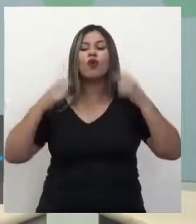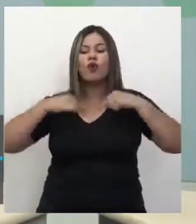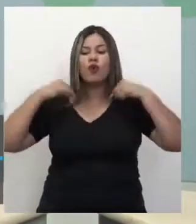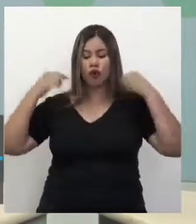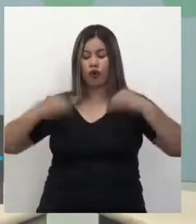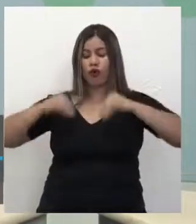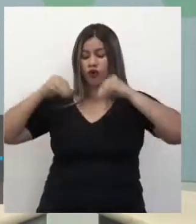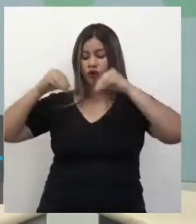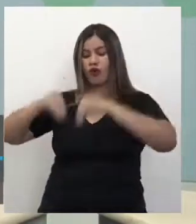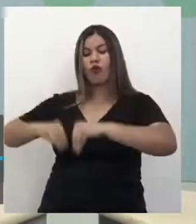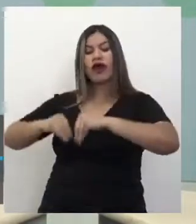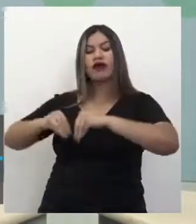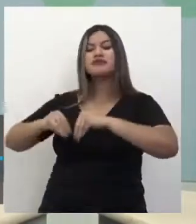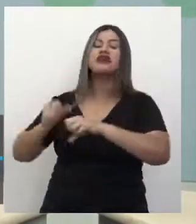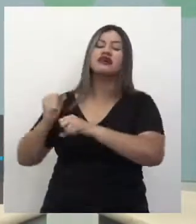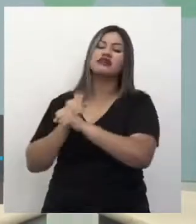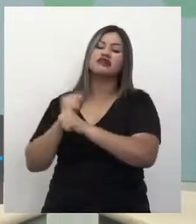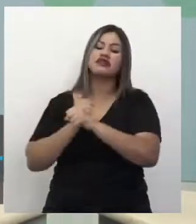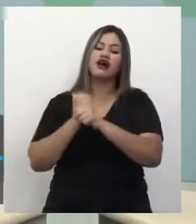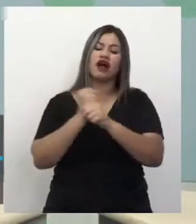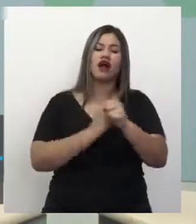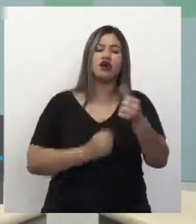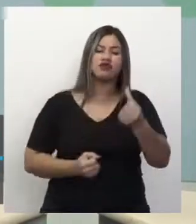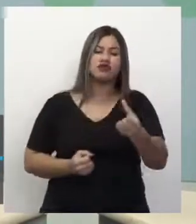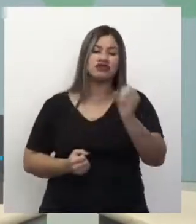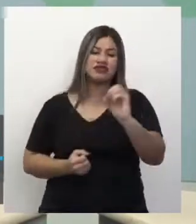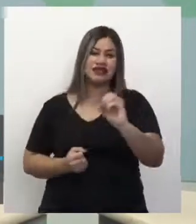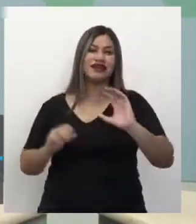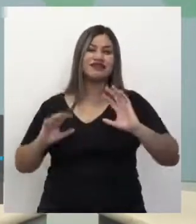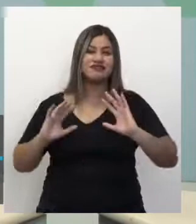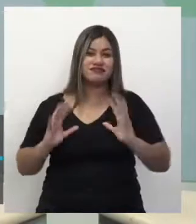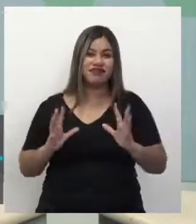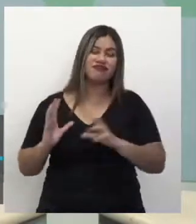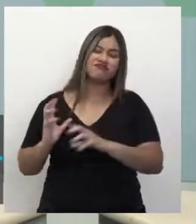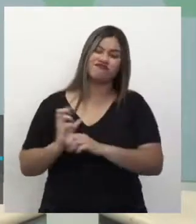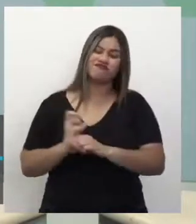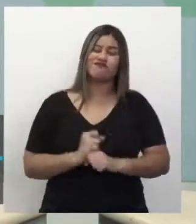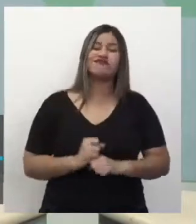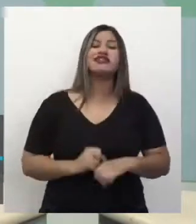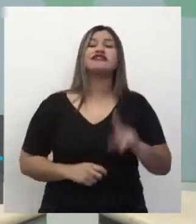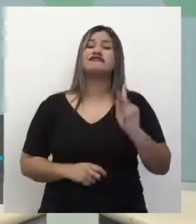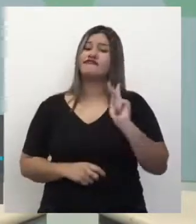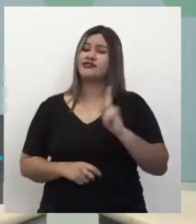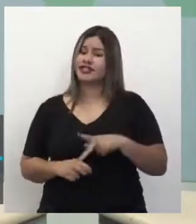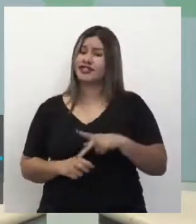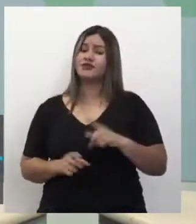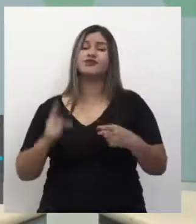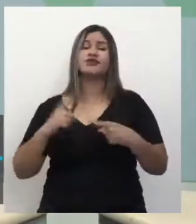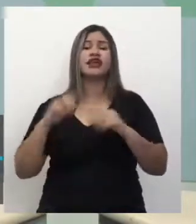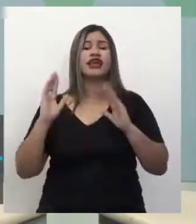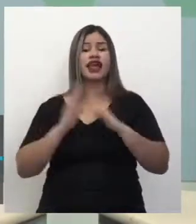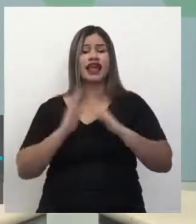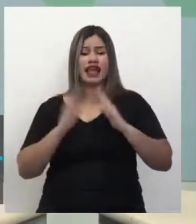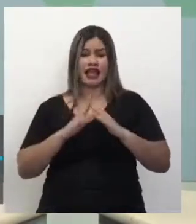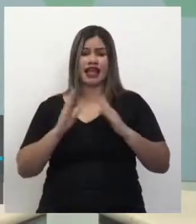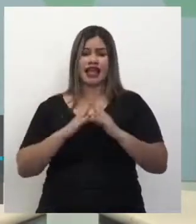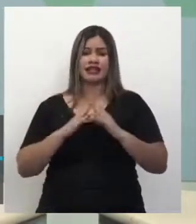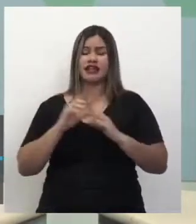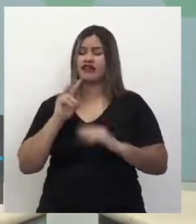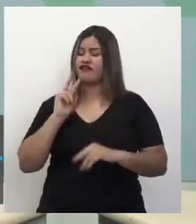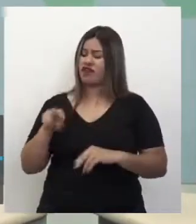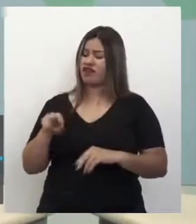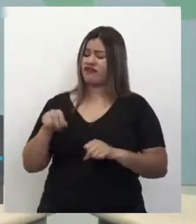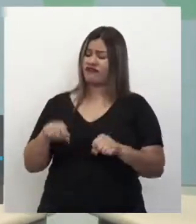60 anos. E é verdade. Também. Porque eu tenho algumas marchetarias lá em casa... que assim, eles vão ficando velhinho, né? Você pensa,